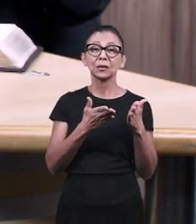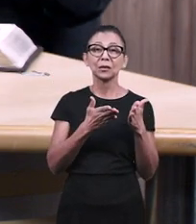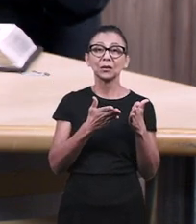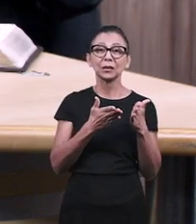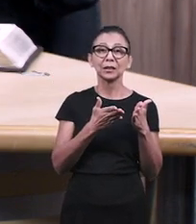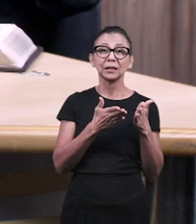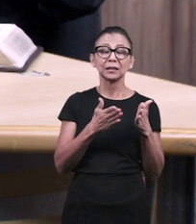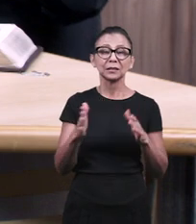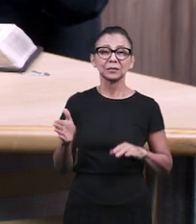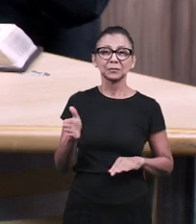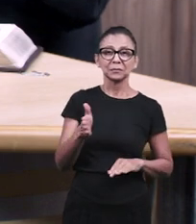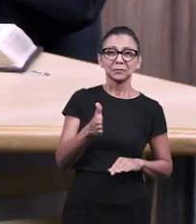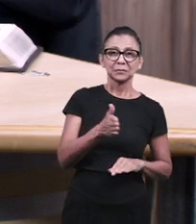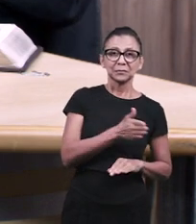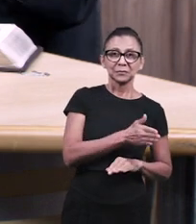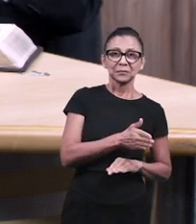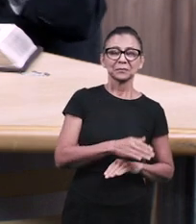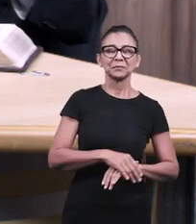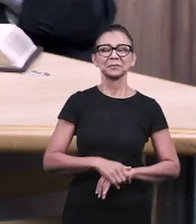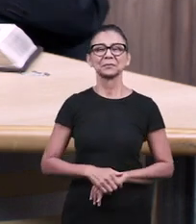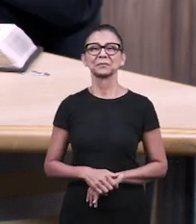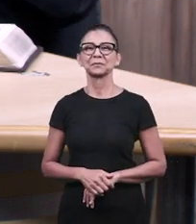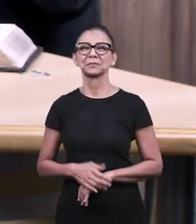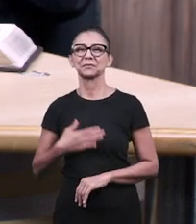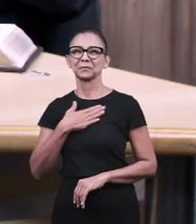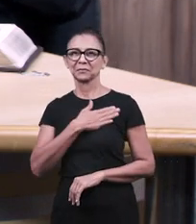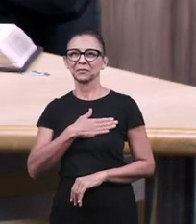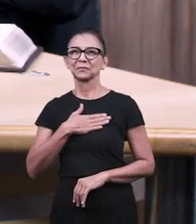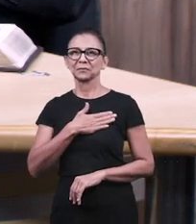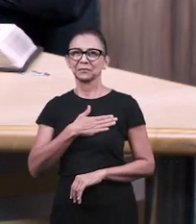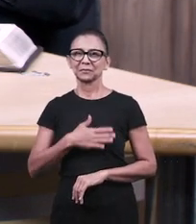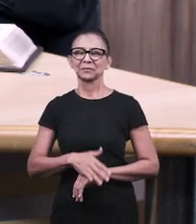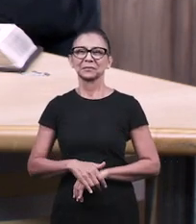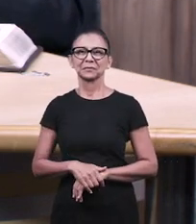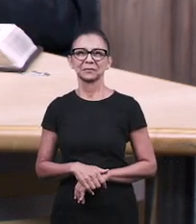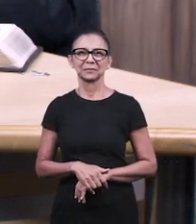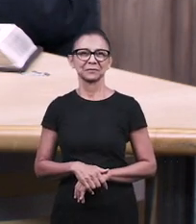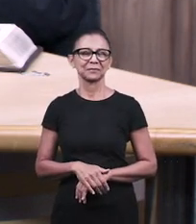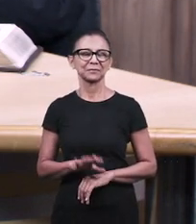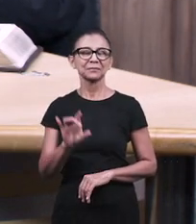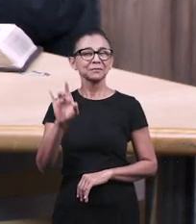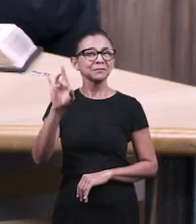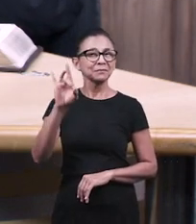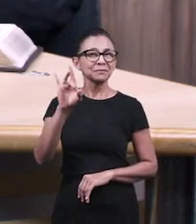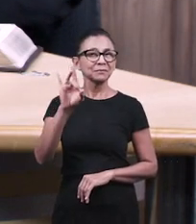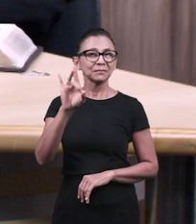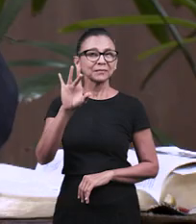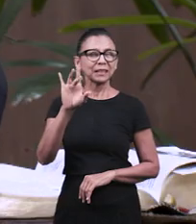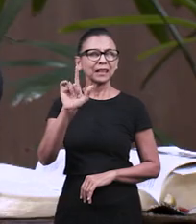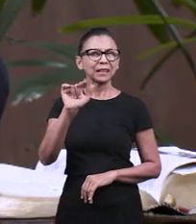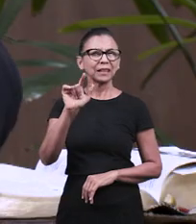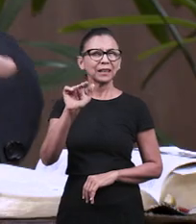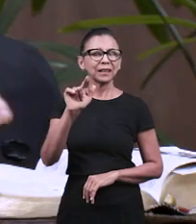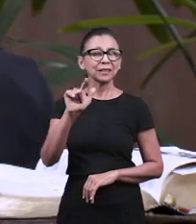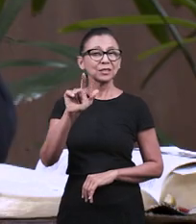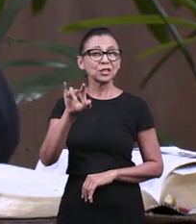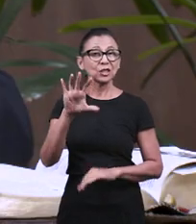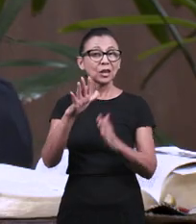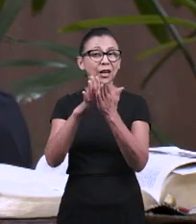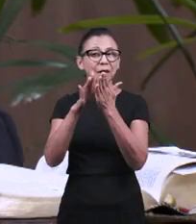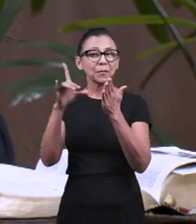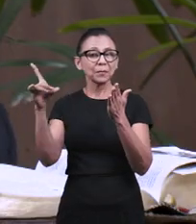entrar, sim, aquilo que todos nós gostamos muito, estritamente, vamos dizer assim, só